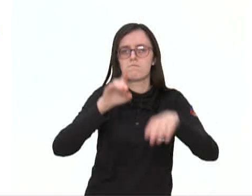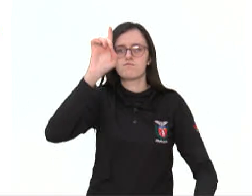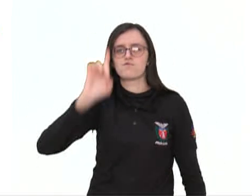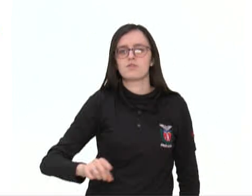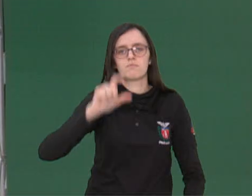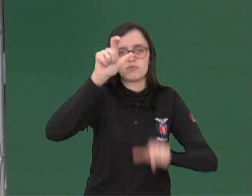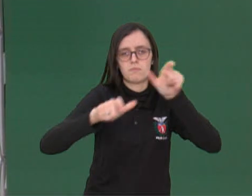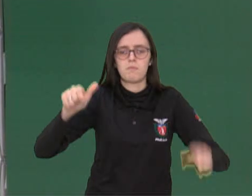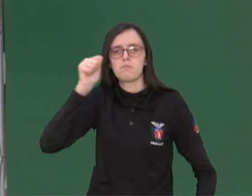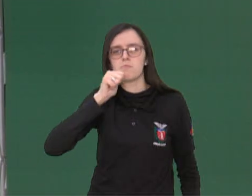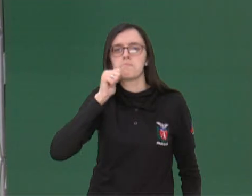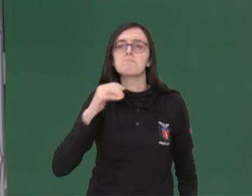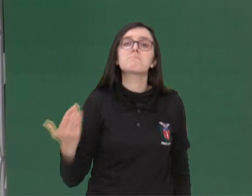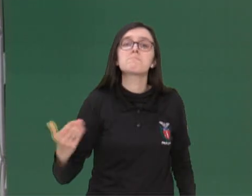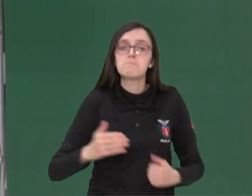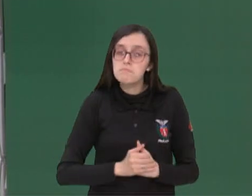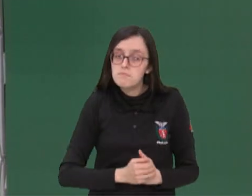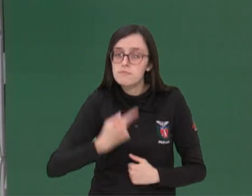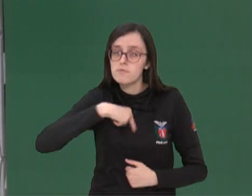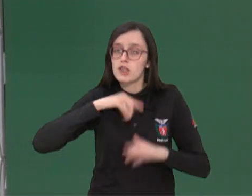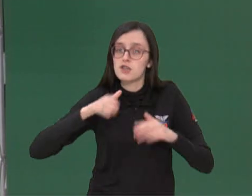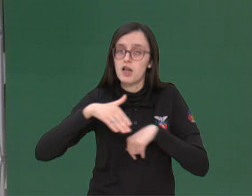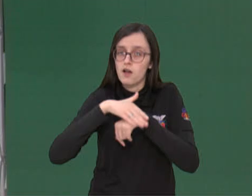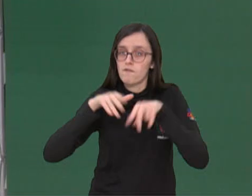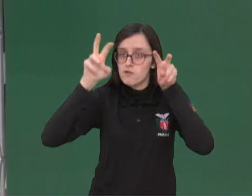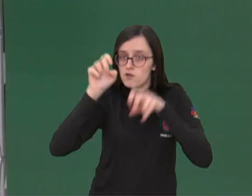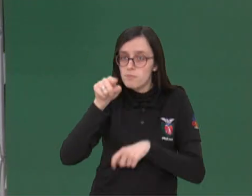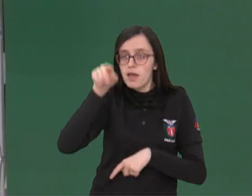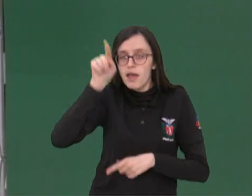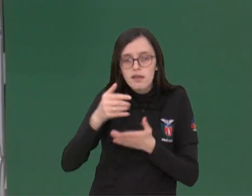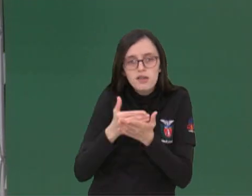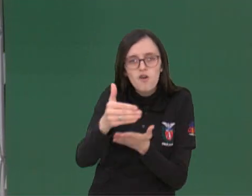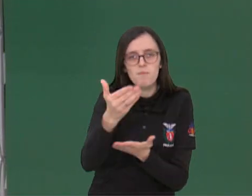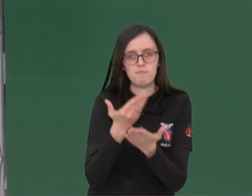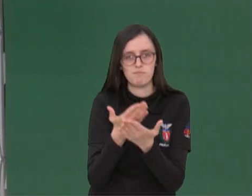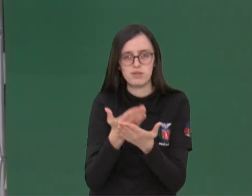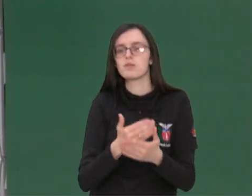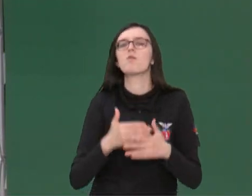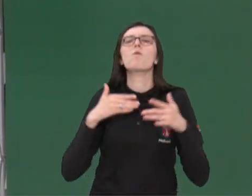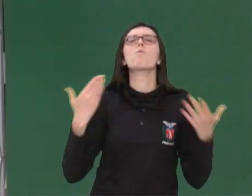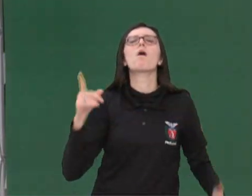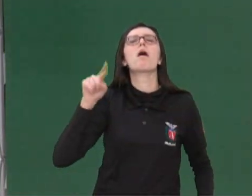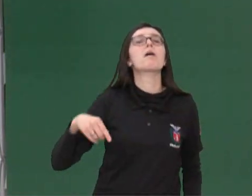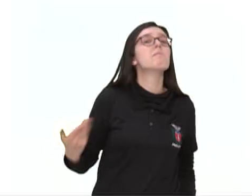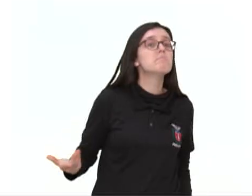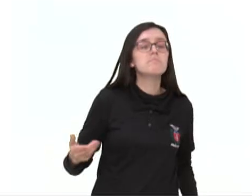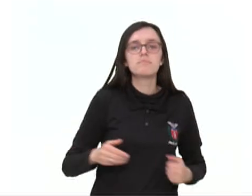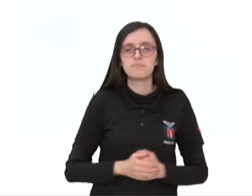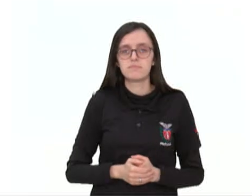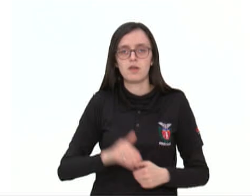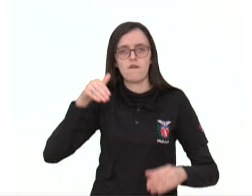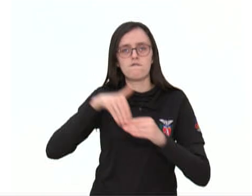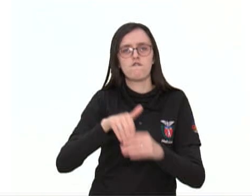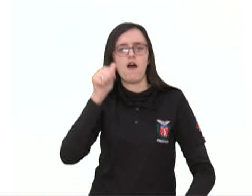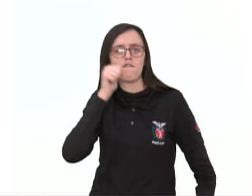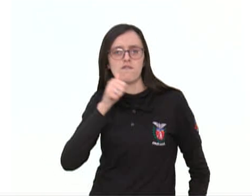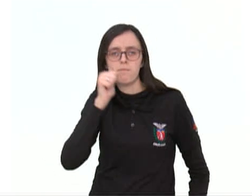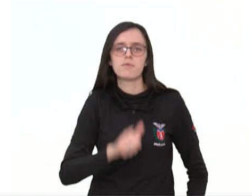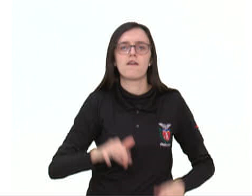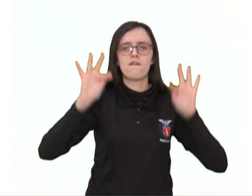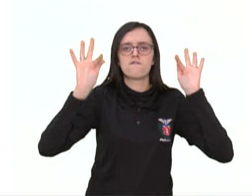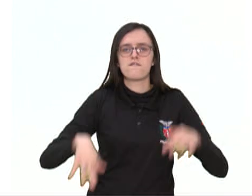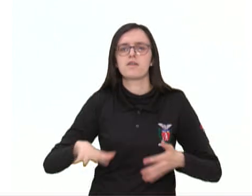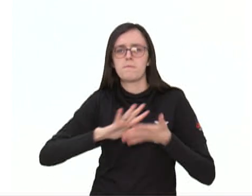das mulheres. Falamos sobre isso agora nesse começo da aula. Quais então são? Voto feminino, fim